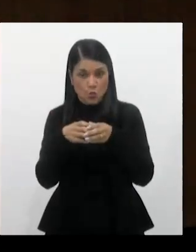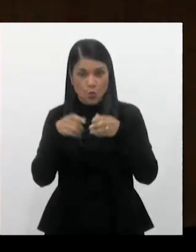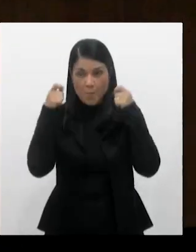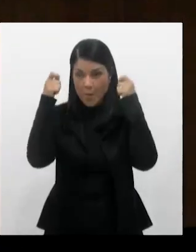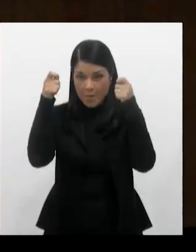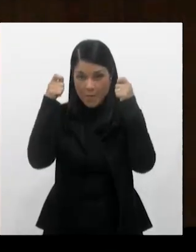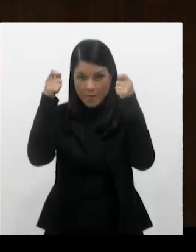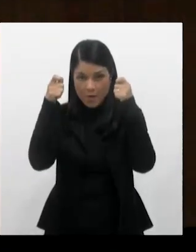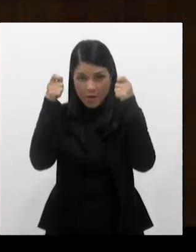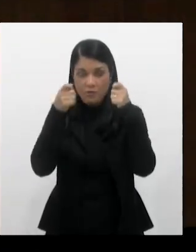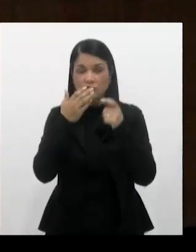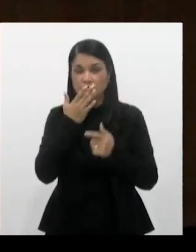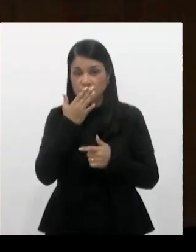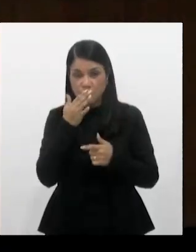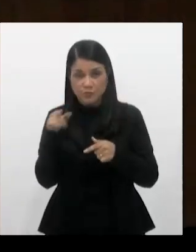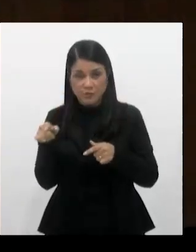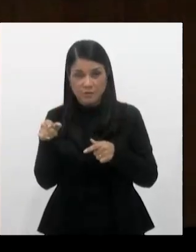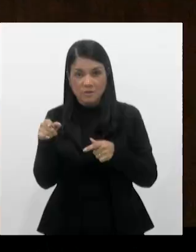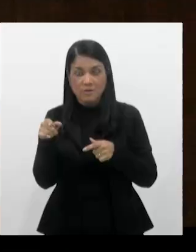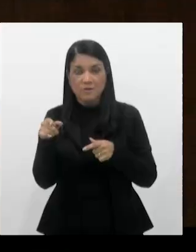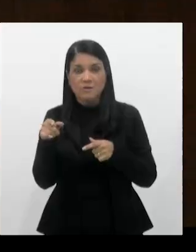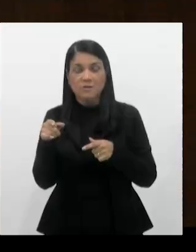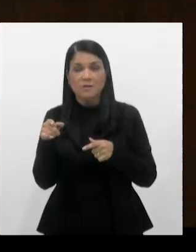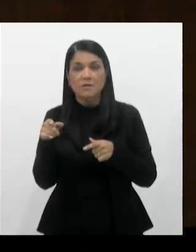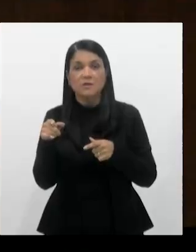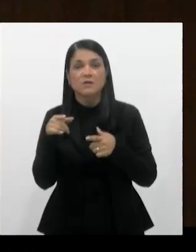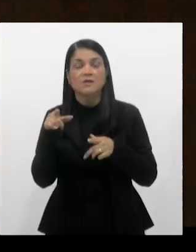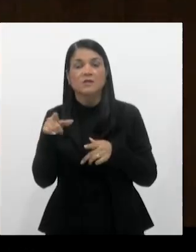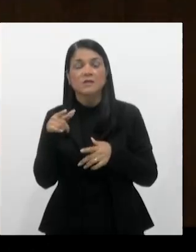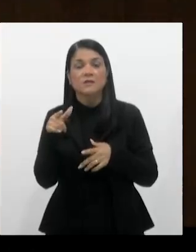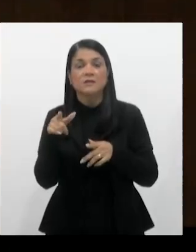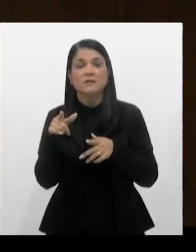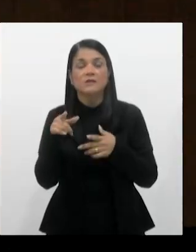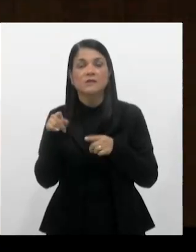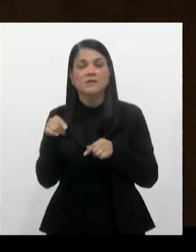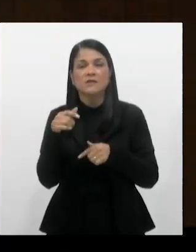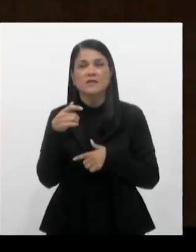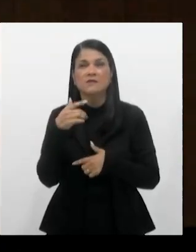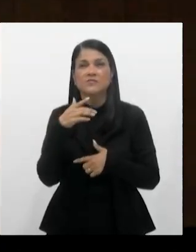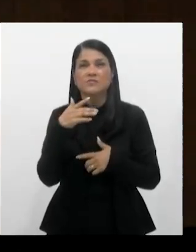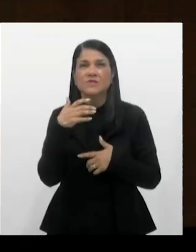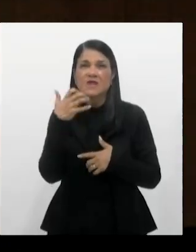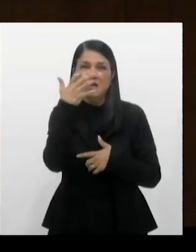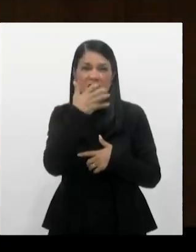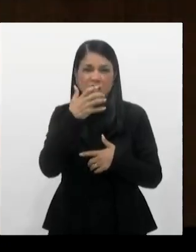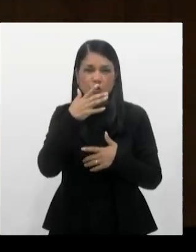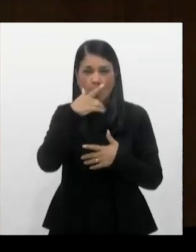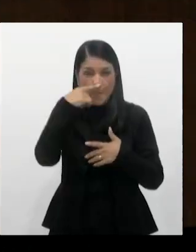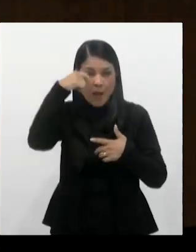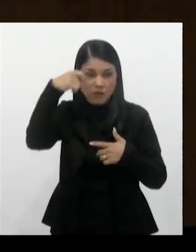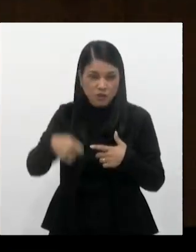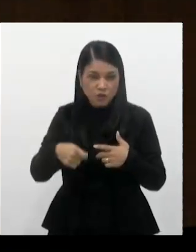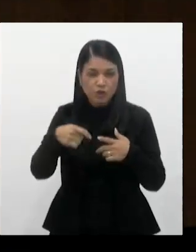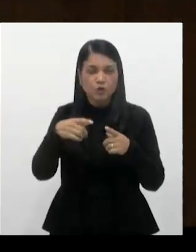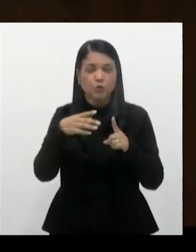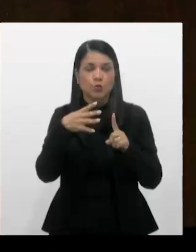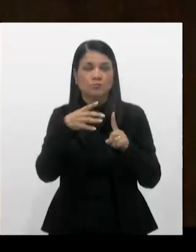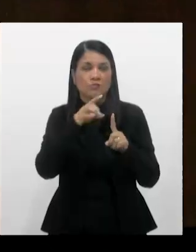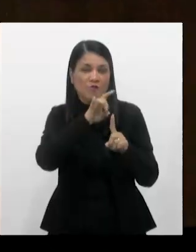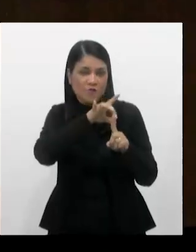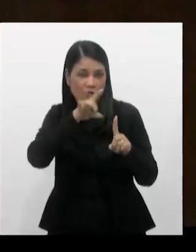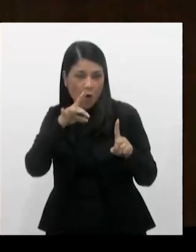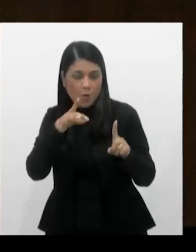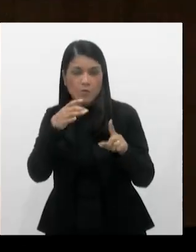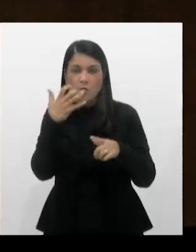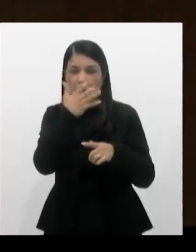aboliram os hinos, os cânticos machistas, racistas, LGBTfóbicos, como